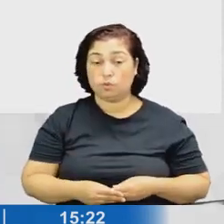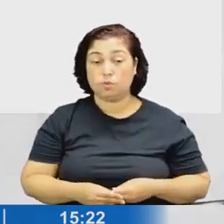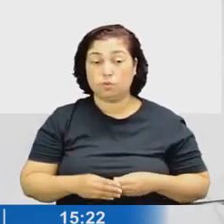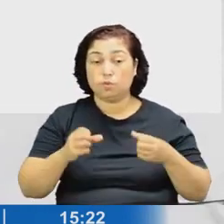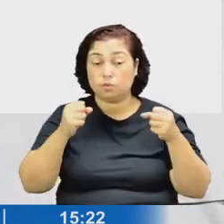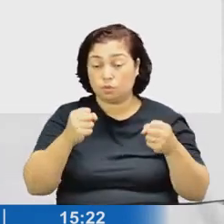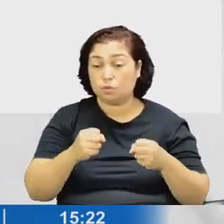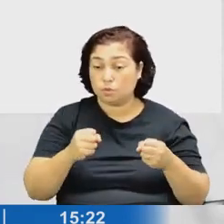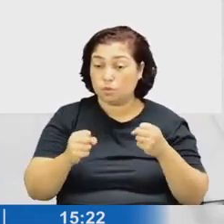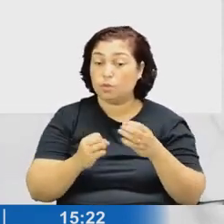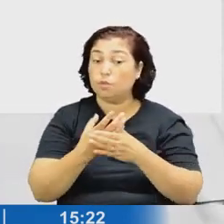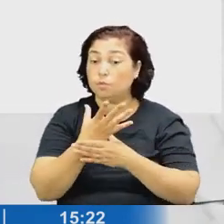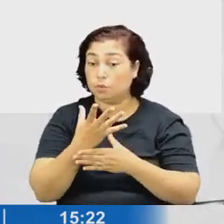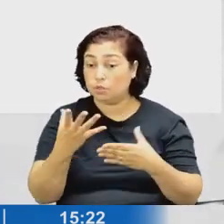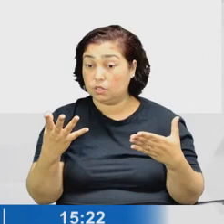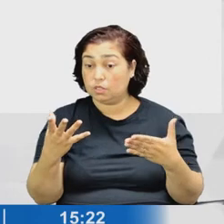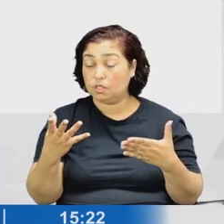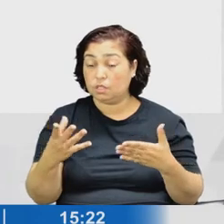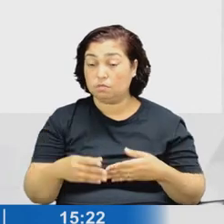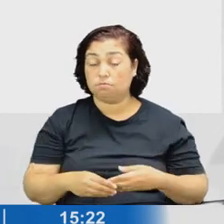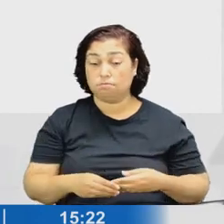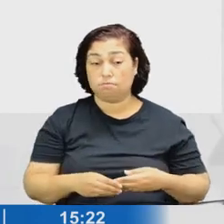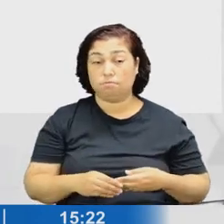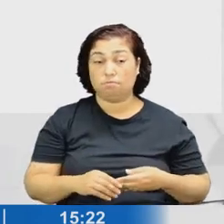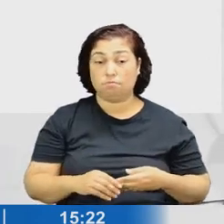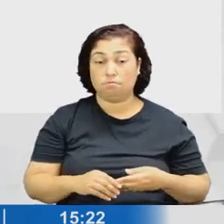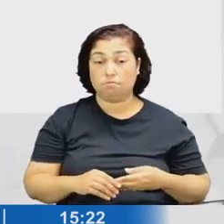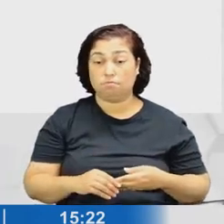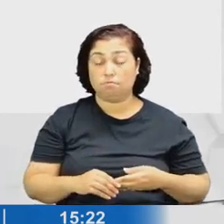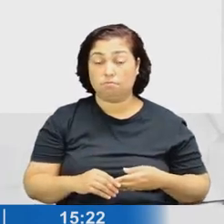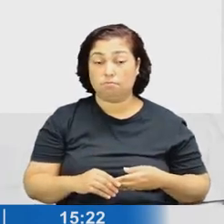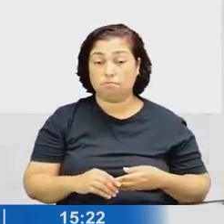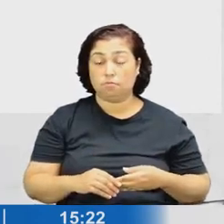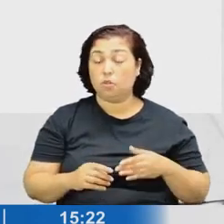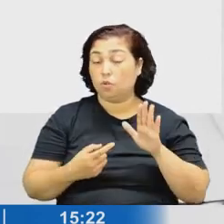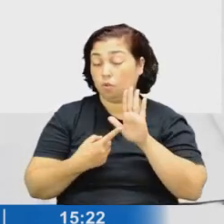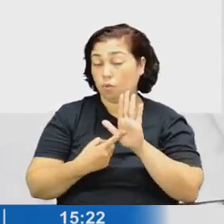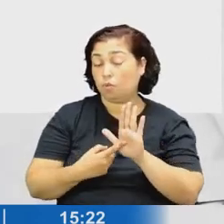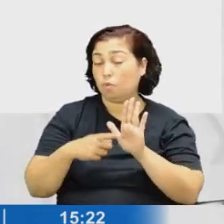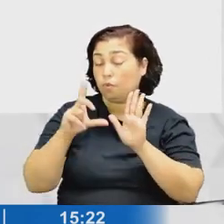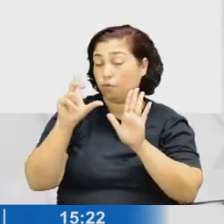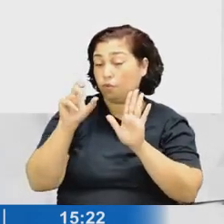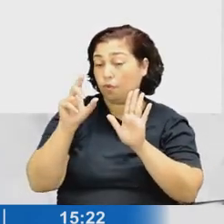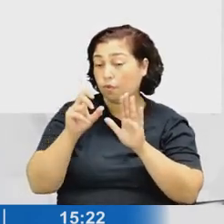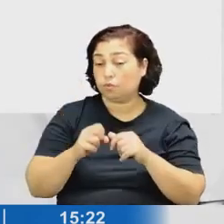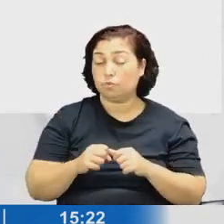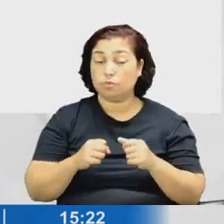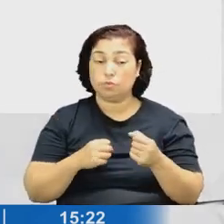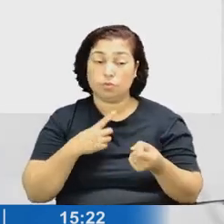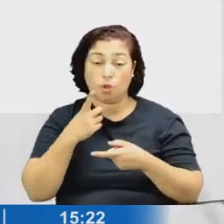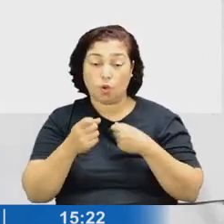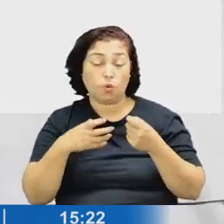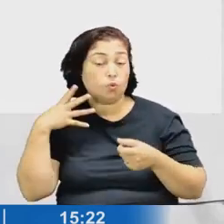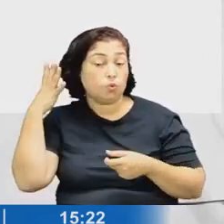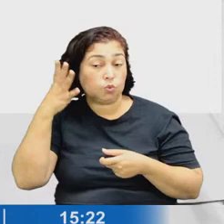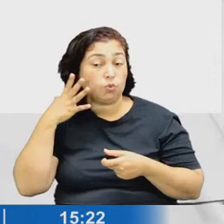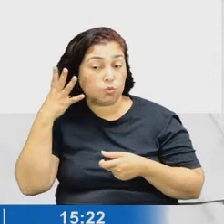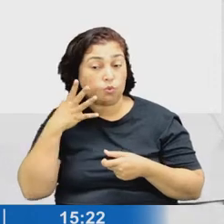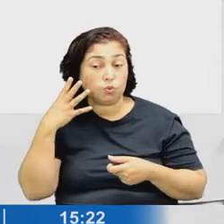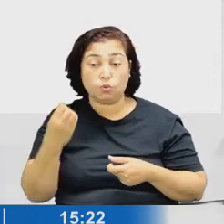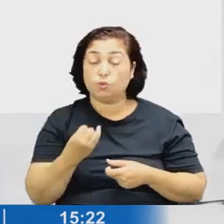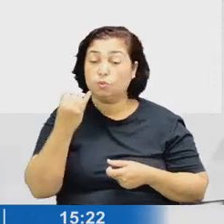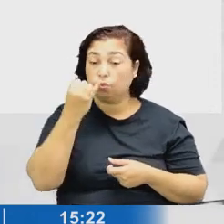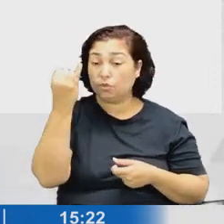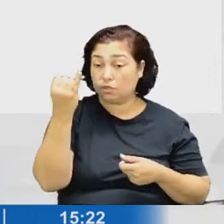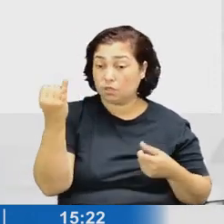política pode criar uma agenda de uma captação de uma imagem algum discurso importante que não pode faltar num vídeo então a comunicação